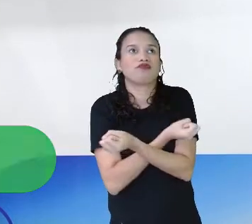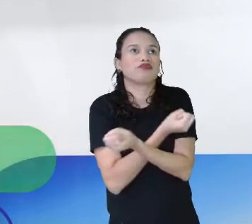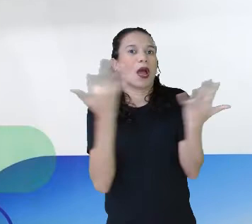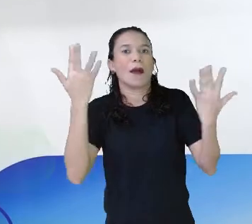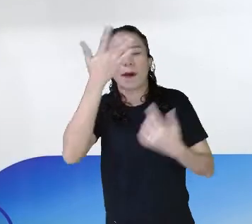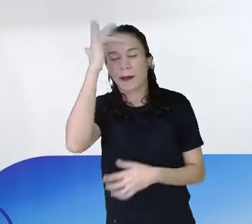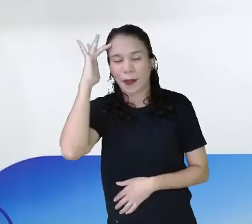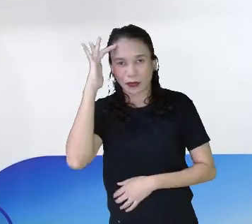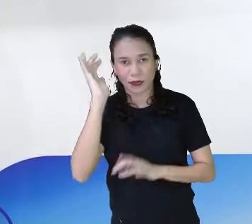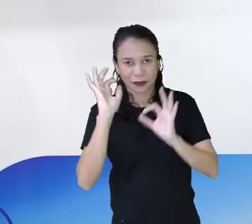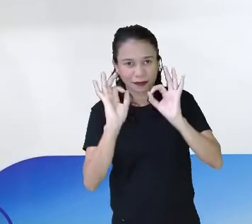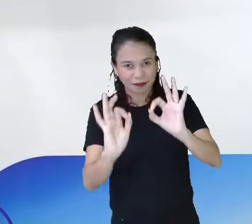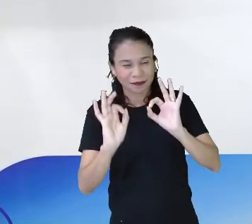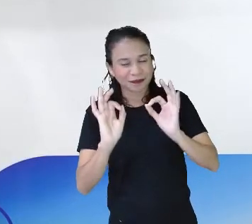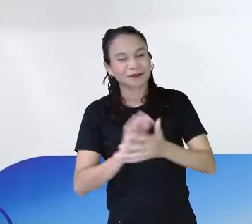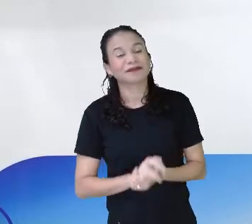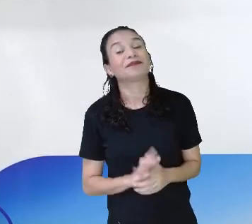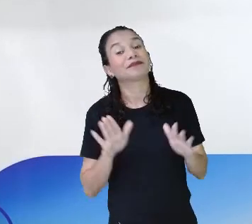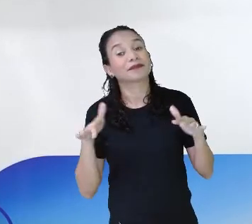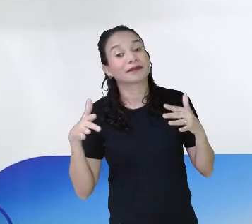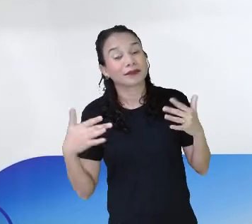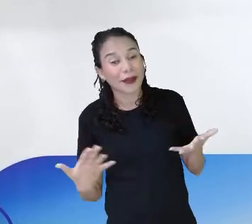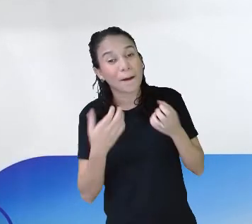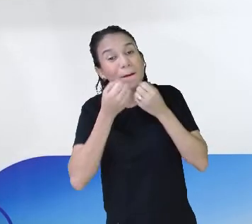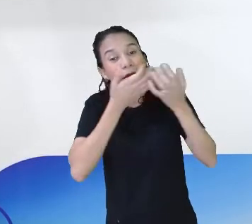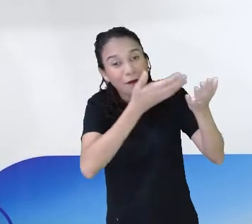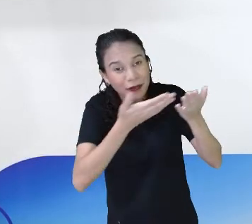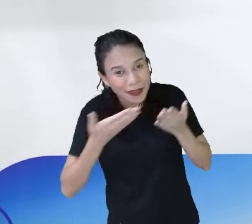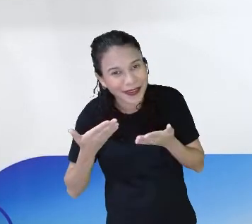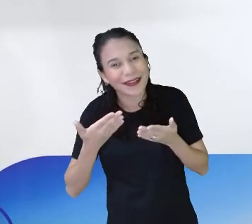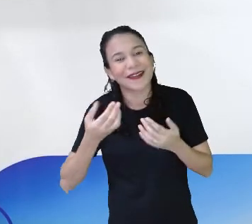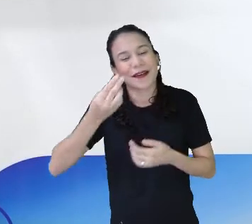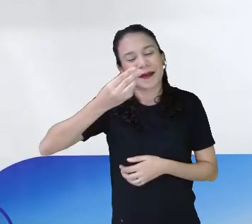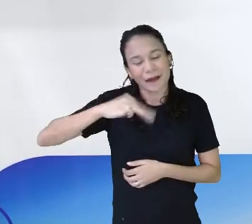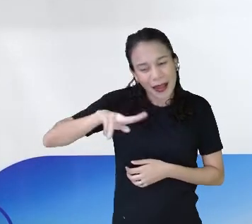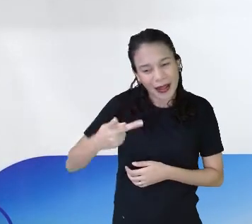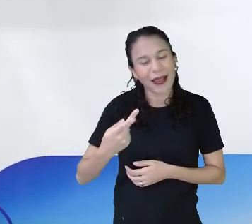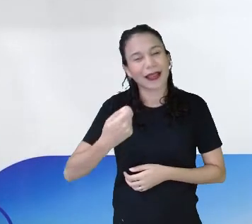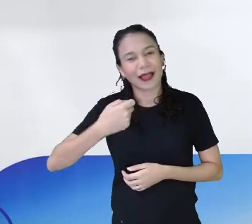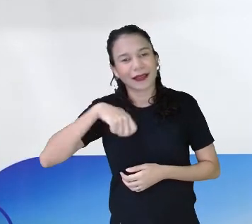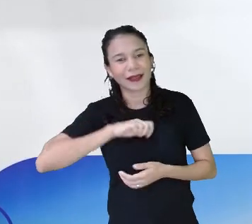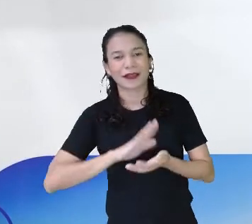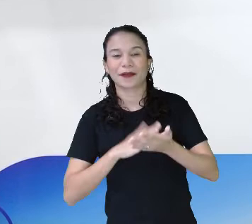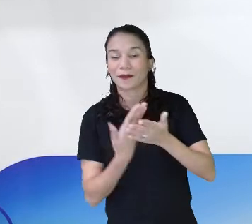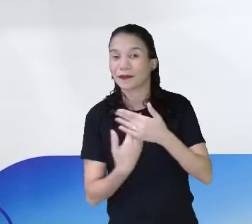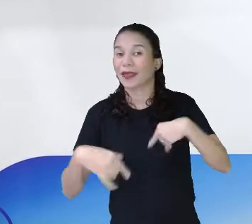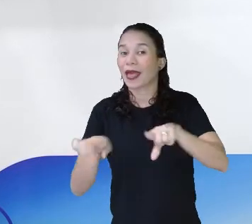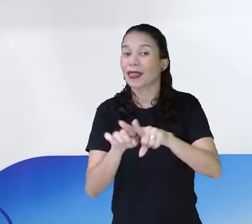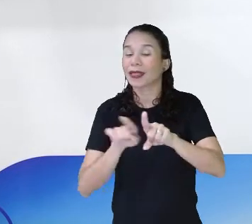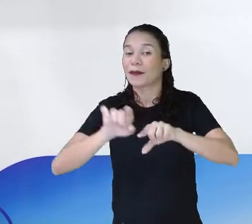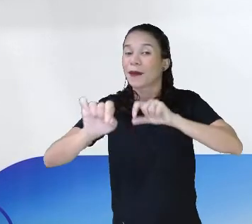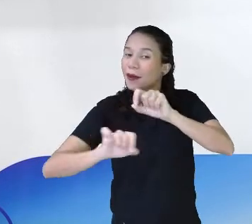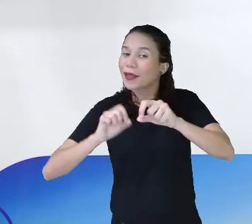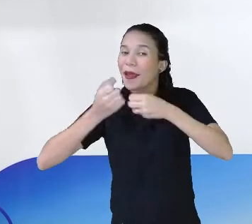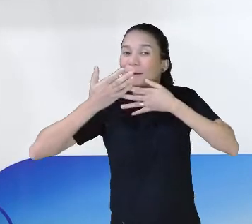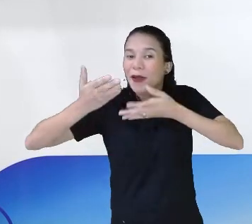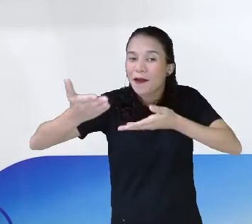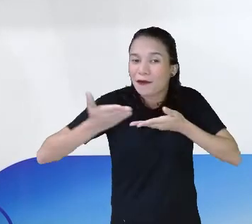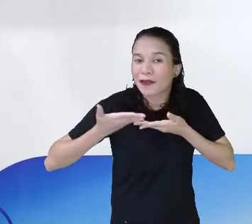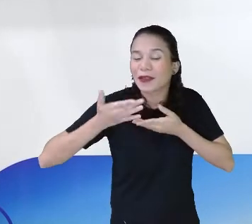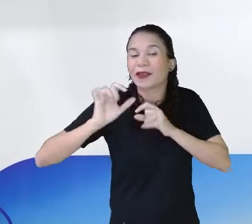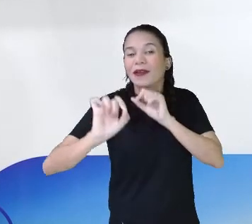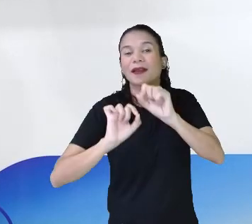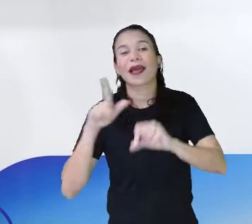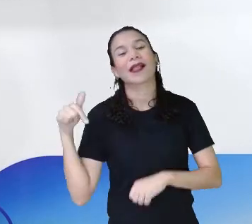mais pessoas, não é isso? Então, seja bem-vinda, Maria Helena, e também dá as boas-vindas, dá o nosso bom dia